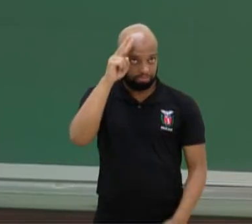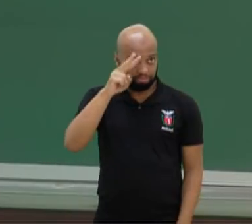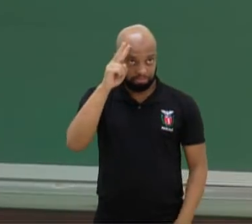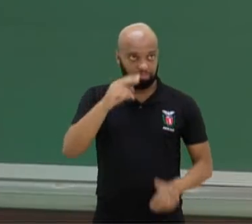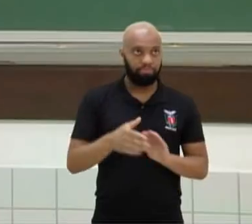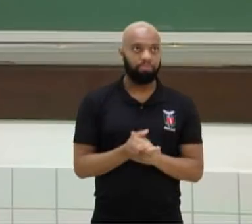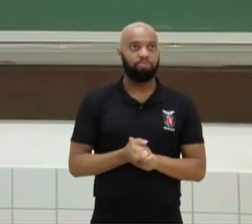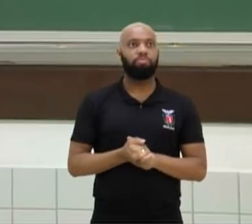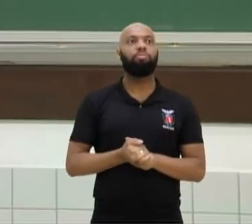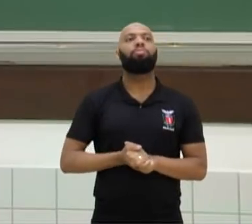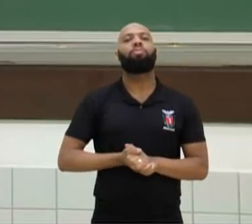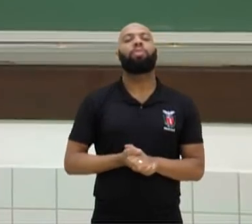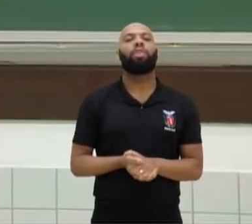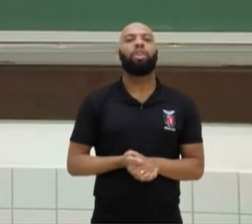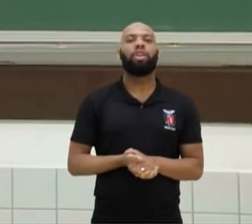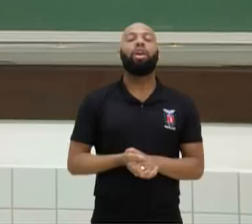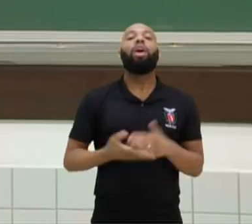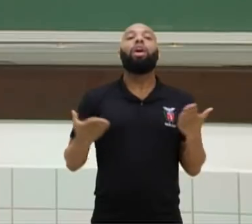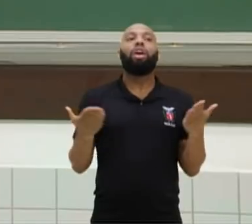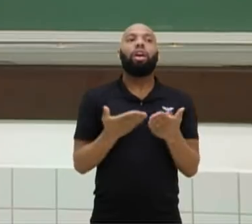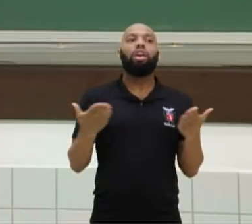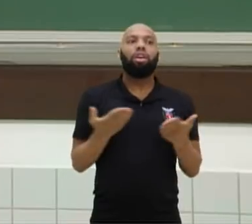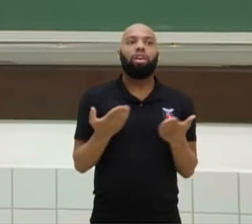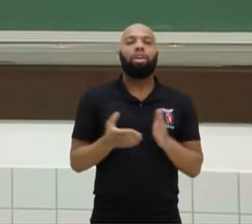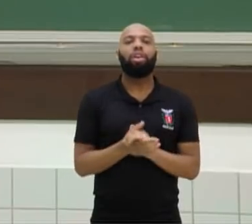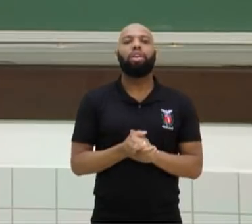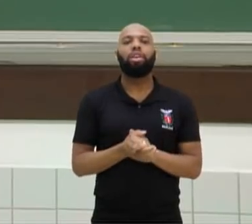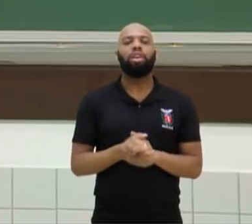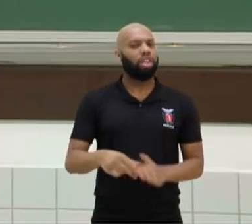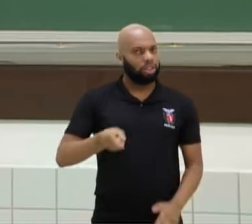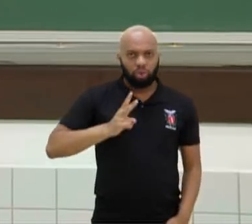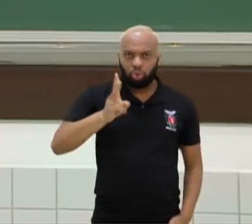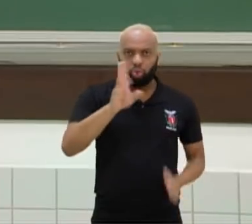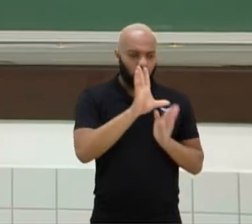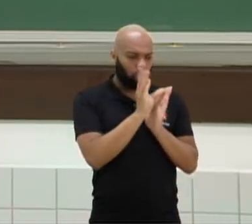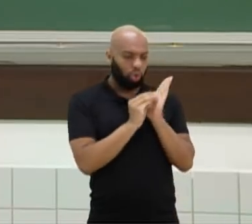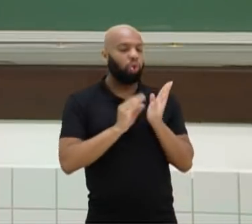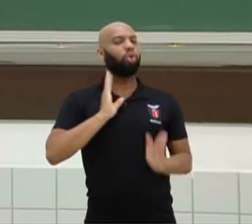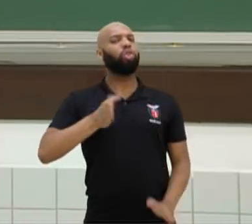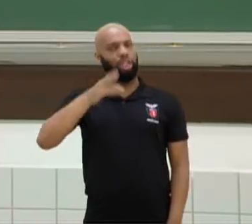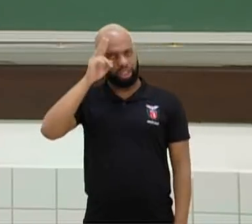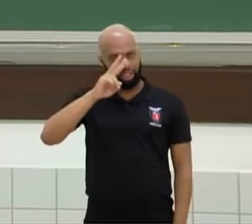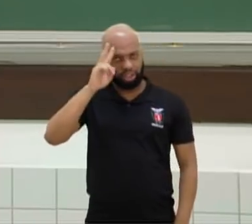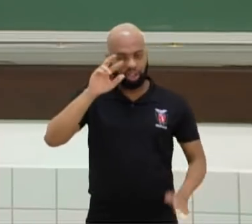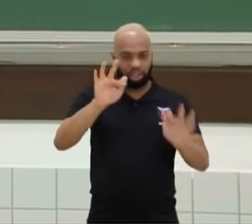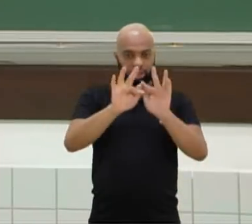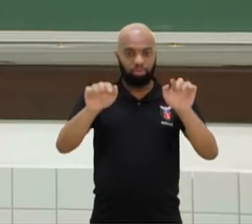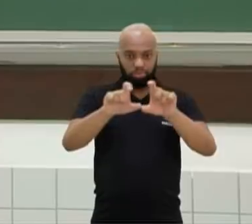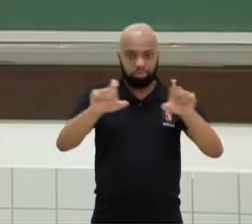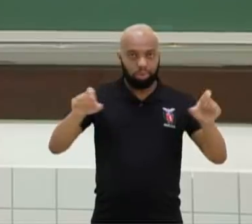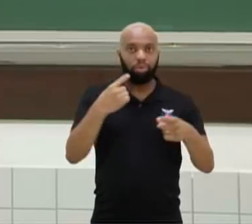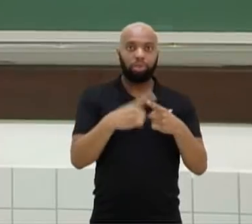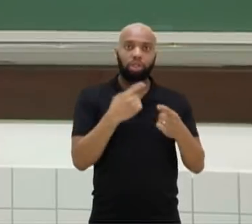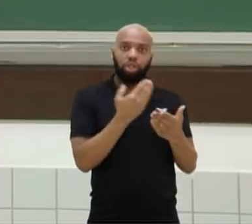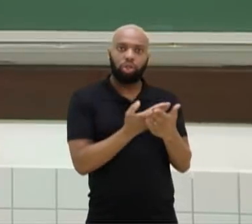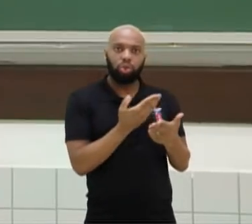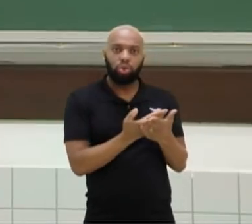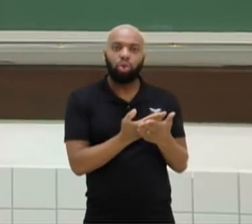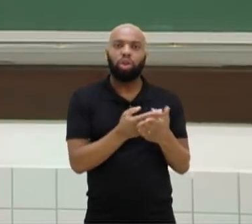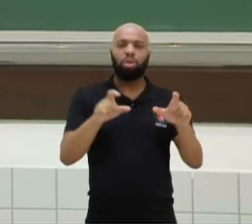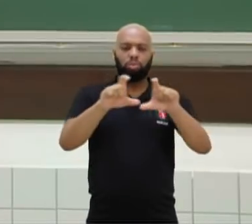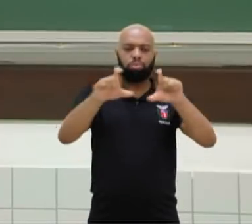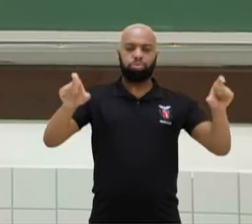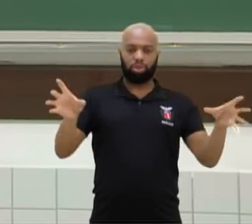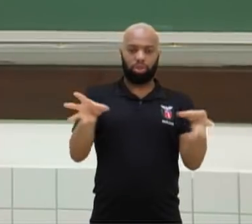Relembrou? Agora a gente vai tocar em frente, já que você já relembrou a fórmula, né? A gente falou de equação reduzida